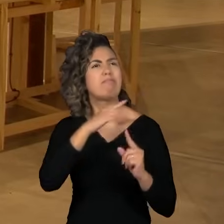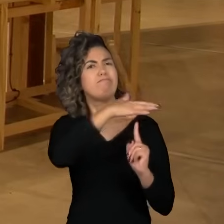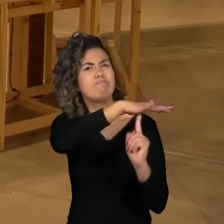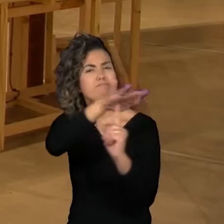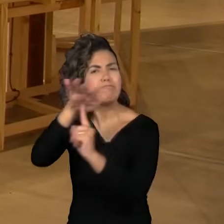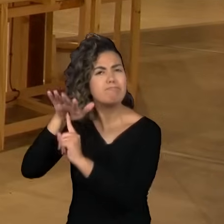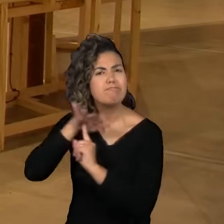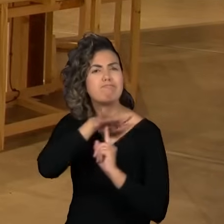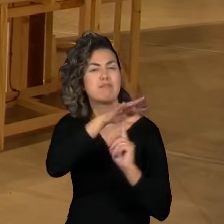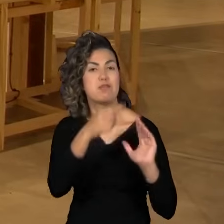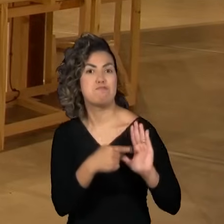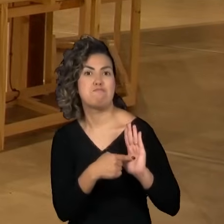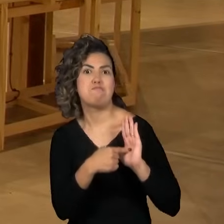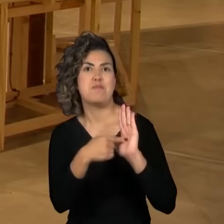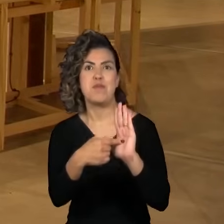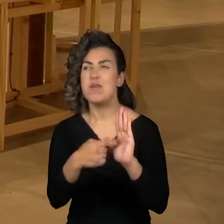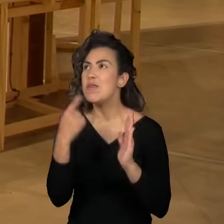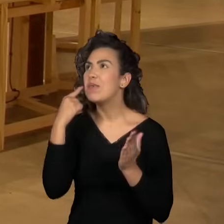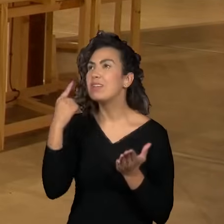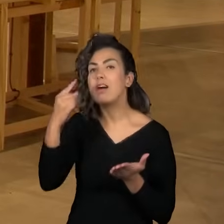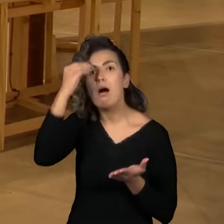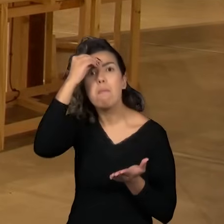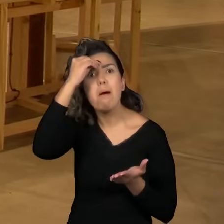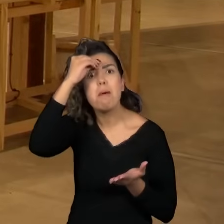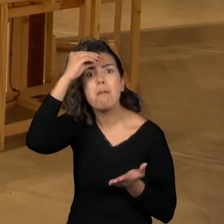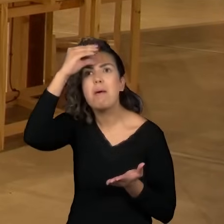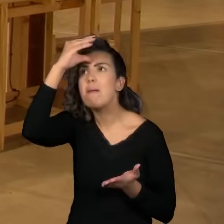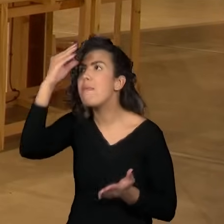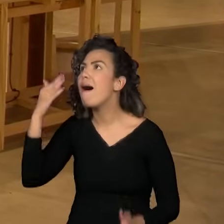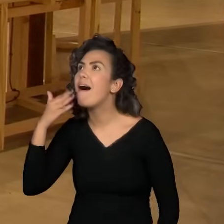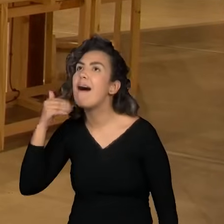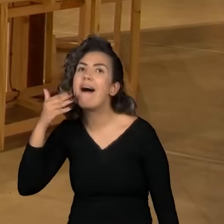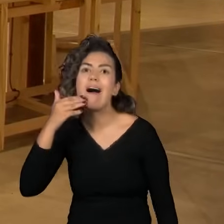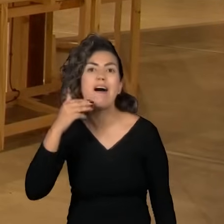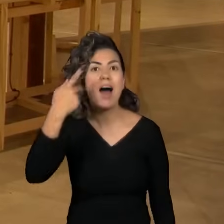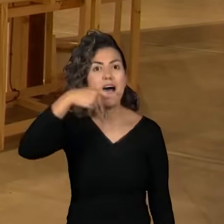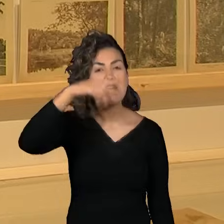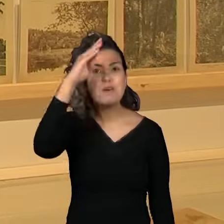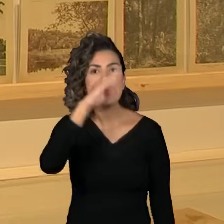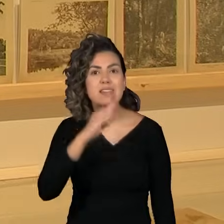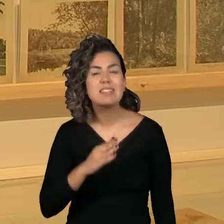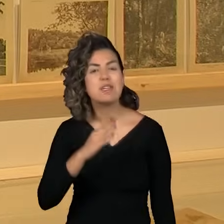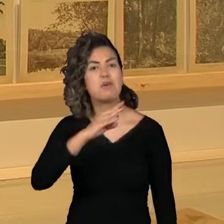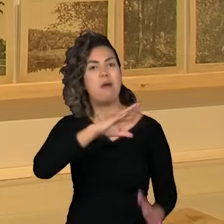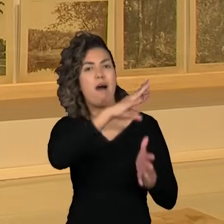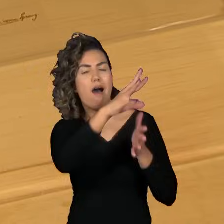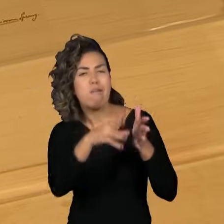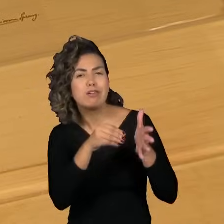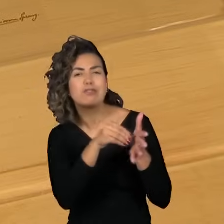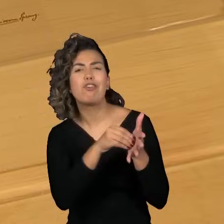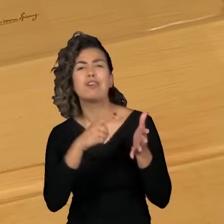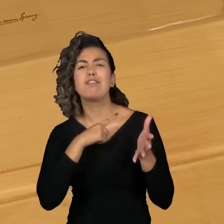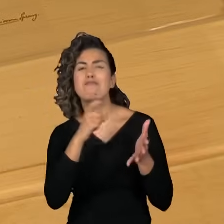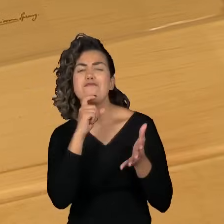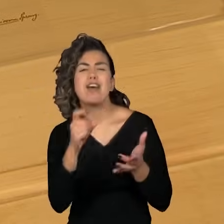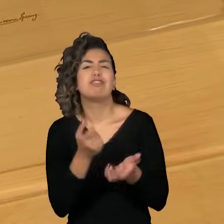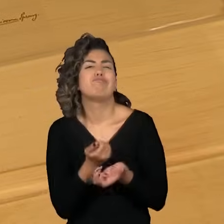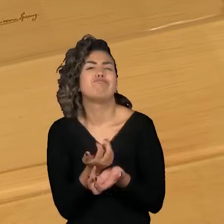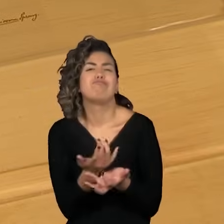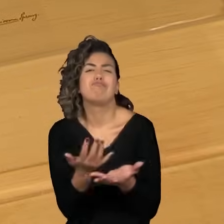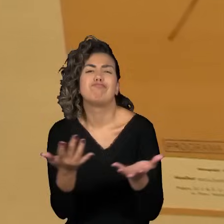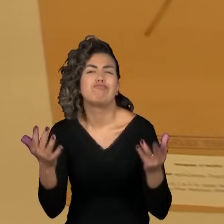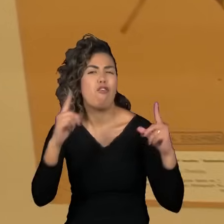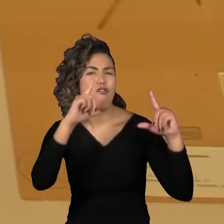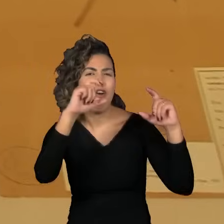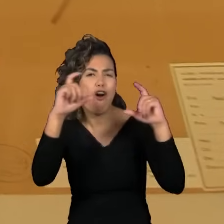Emílio Gueldi, a construção do conhecimento sobre a biodiversidade amazônica, fotografias, cadernos de pesquisa